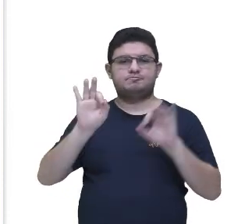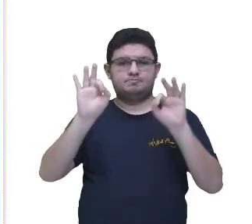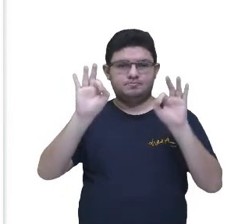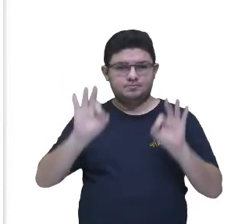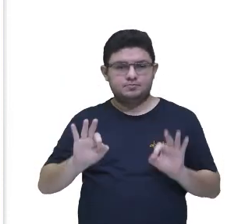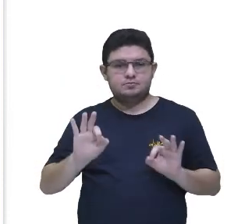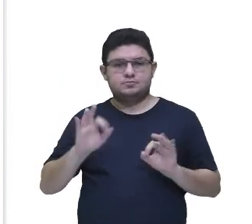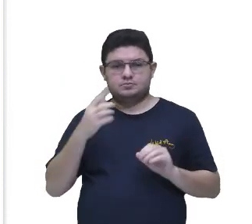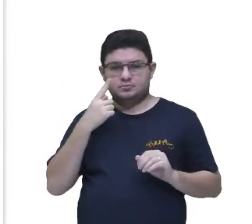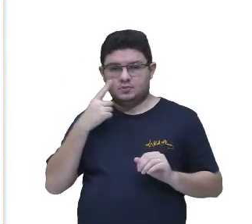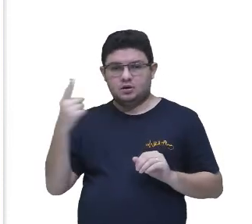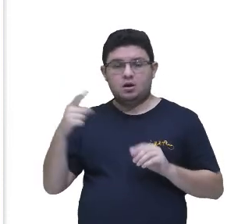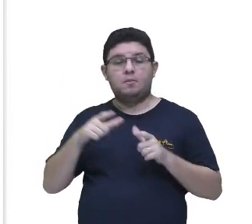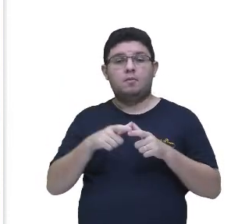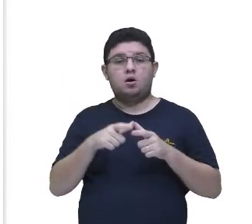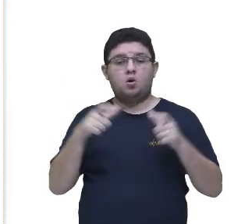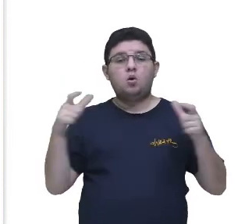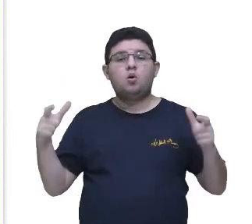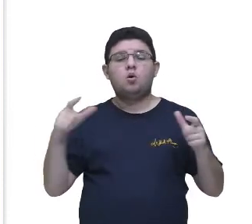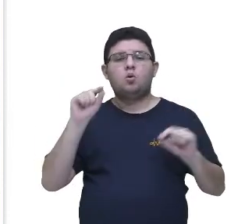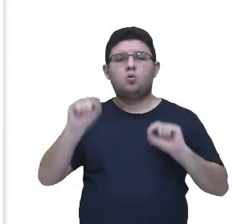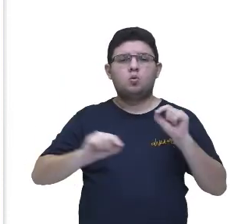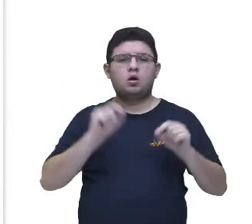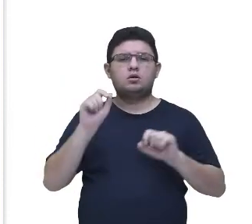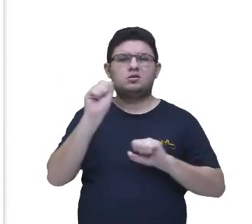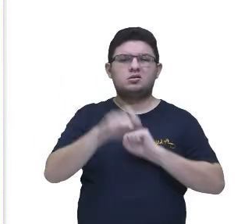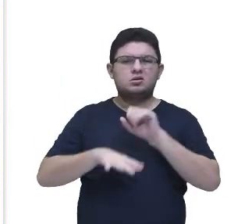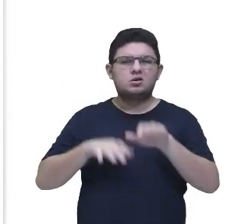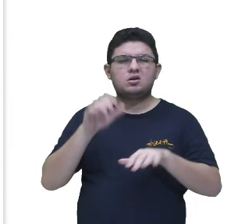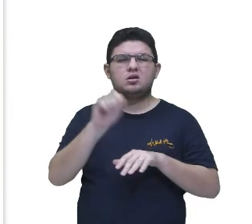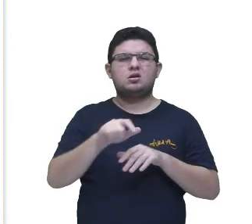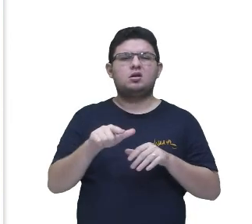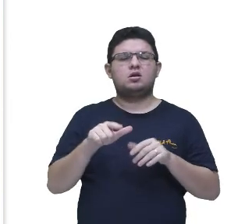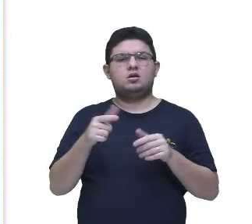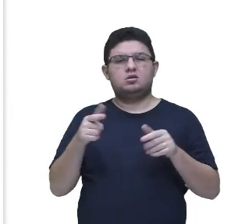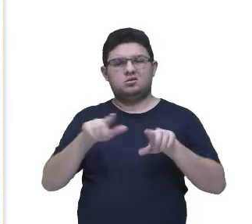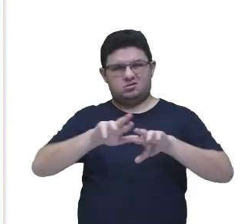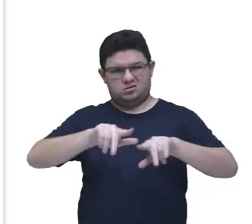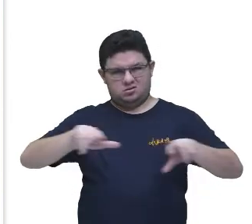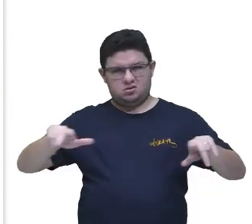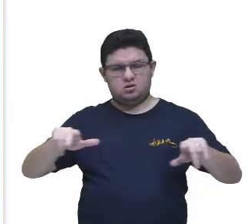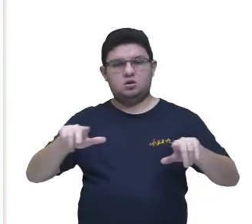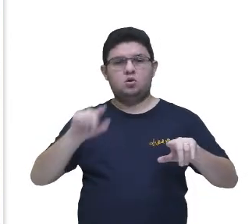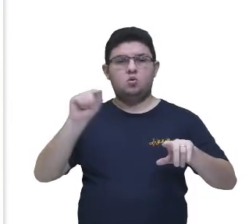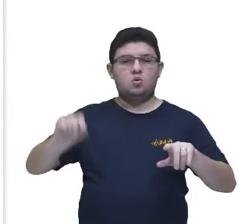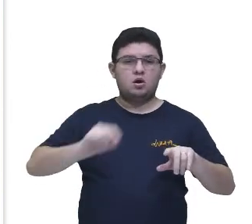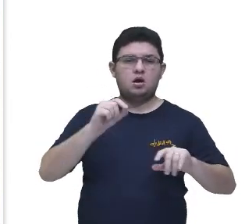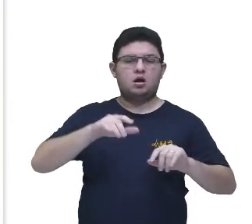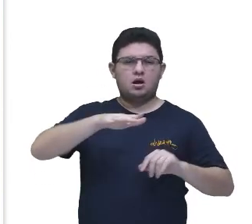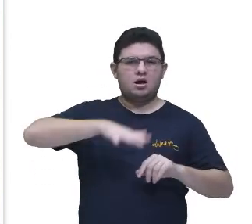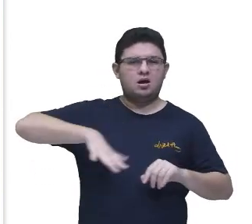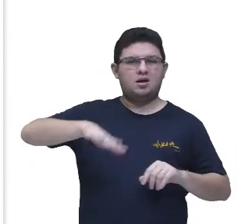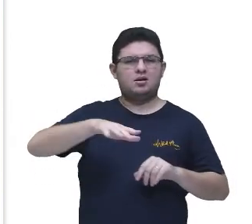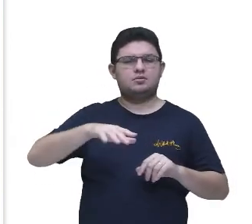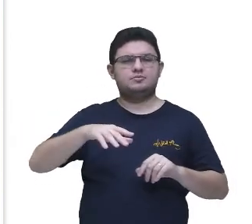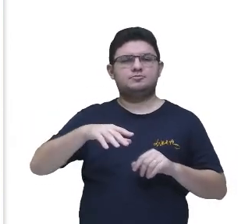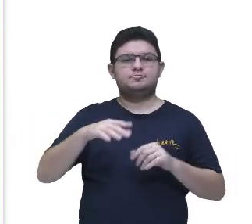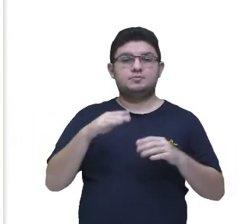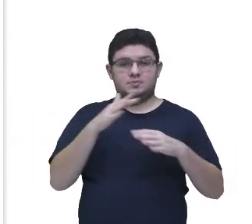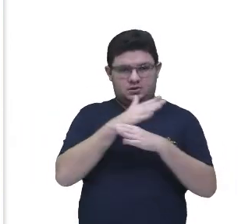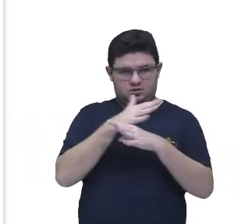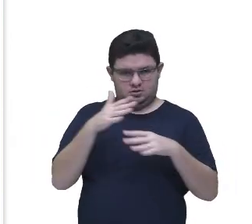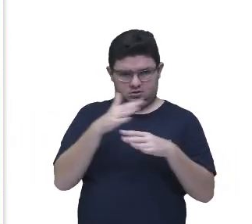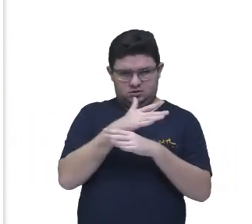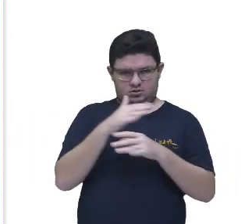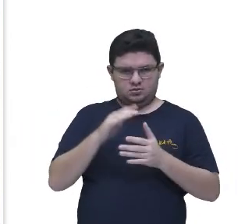essa indicada, porque a maioria dos lixões e aterros sanitários estão localizados em áreas periféricas das cidades. Apesar da